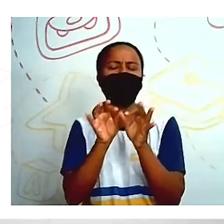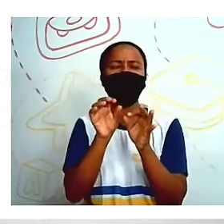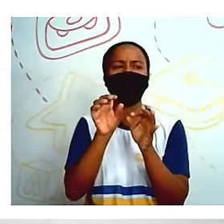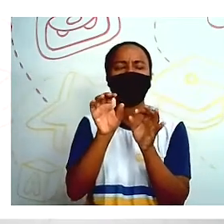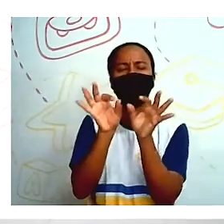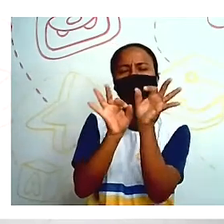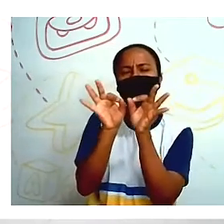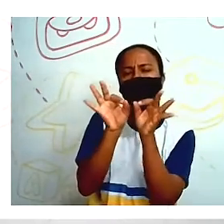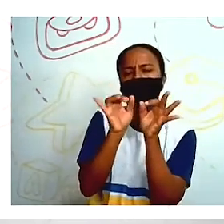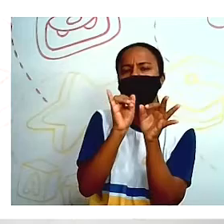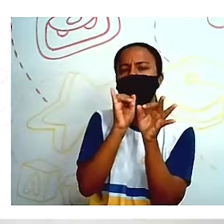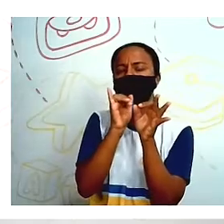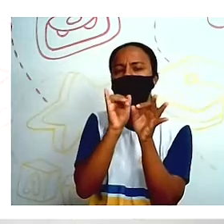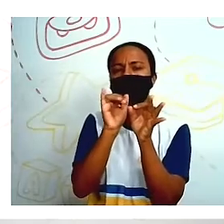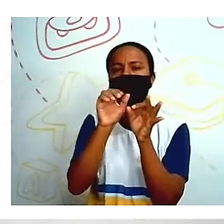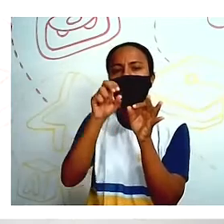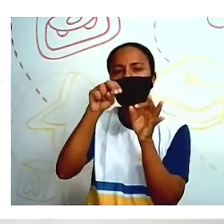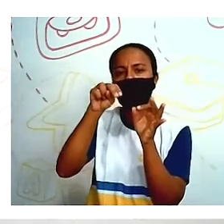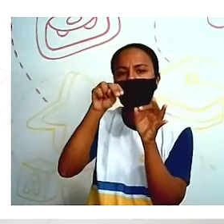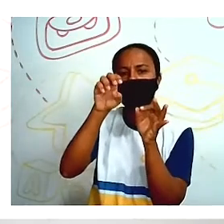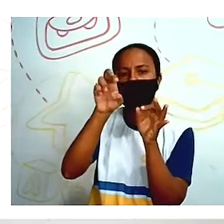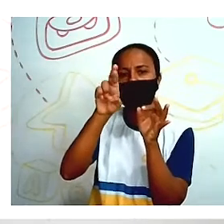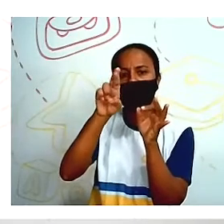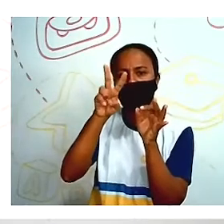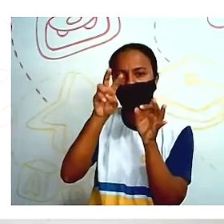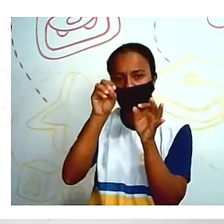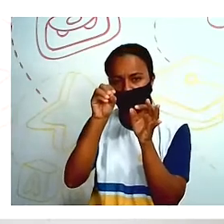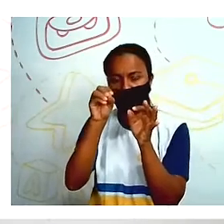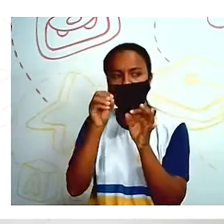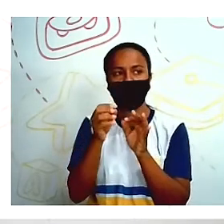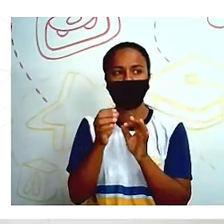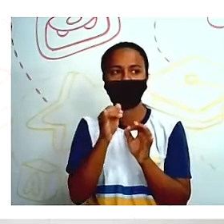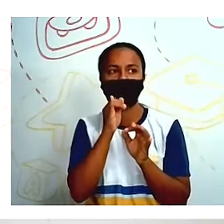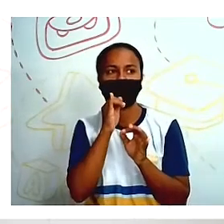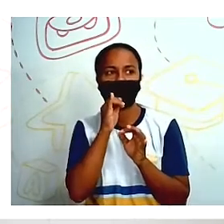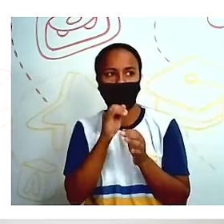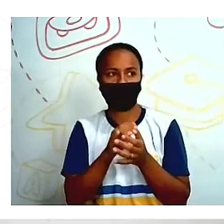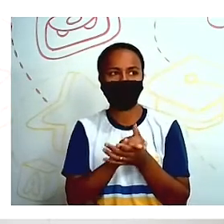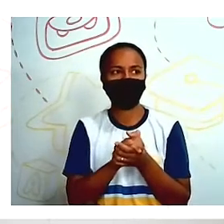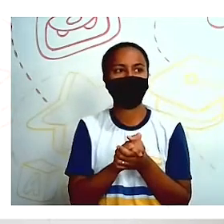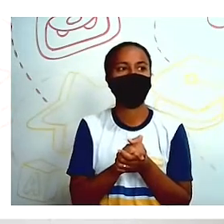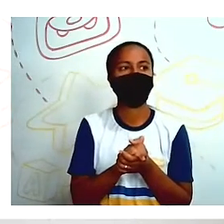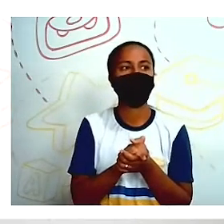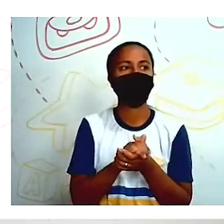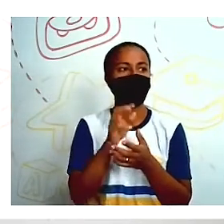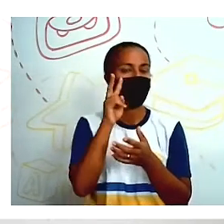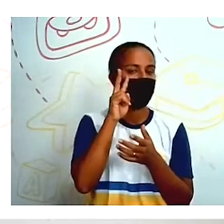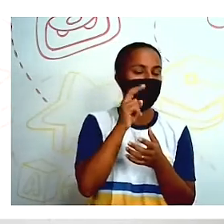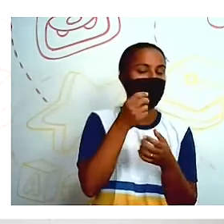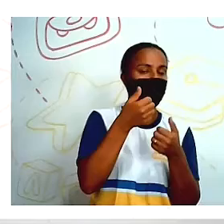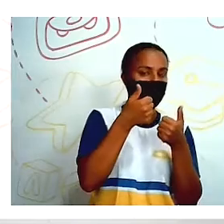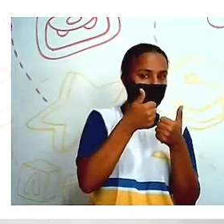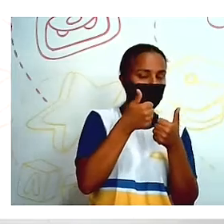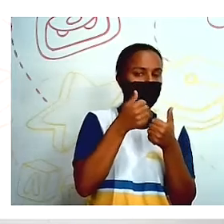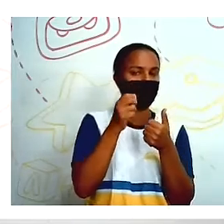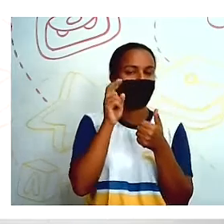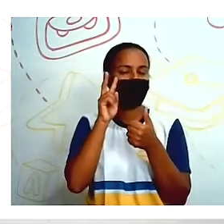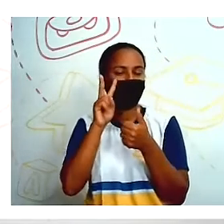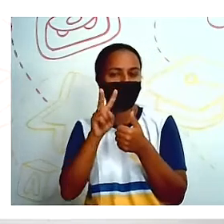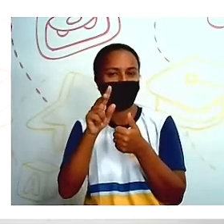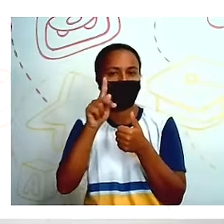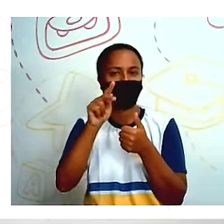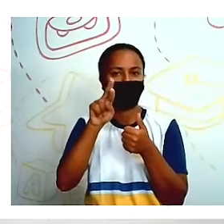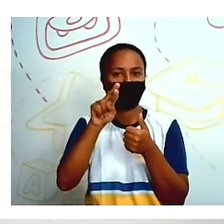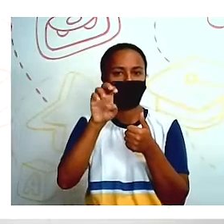bom? Então, aqui nós temos aqui, né, uma visão normal, uma visão com presbiopia e uma visão com a